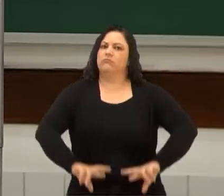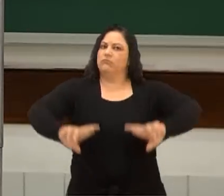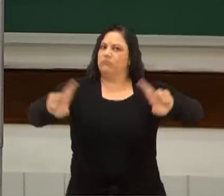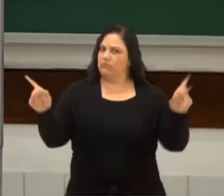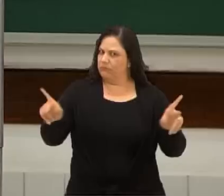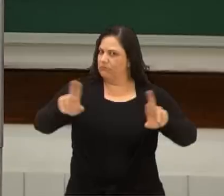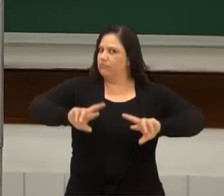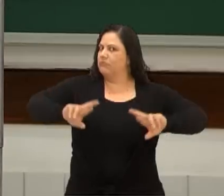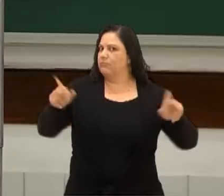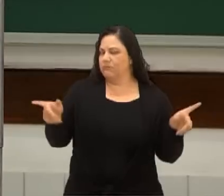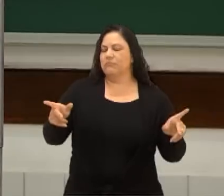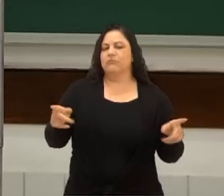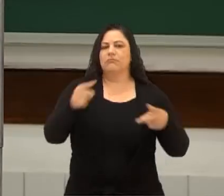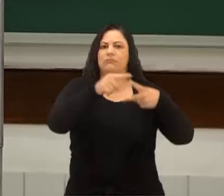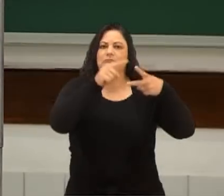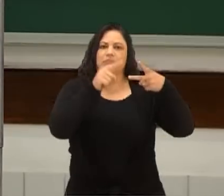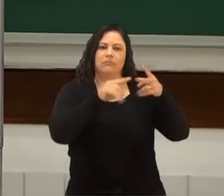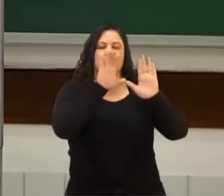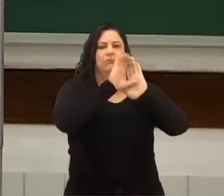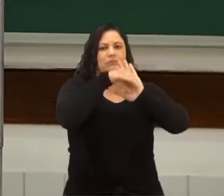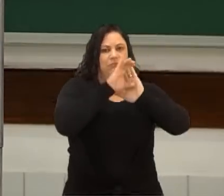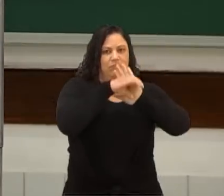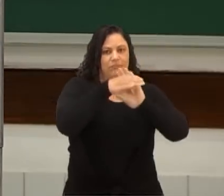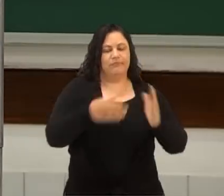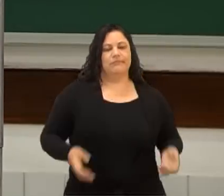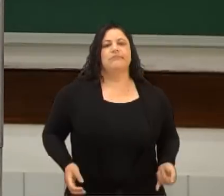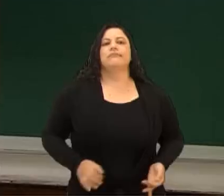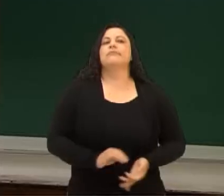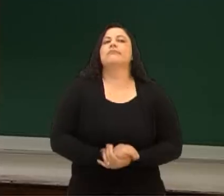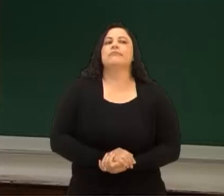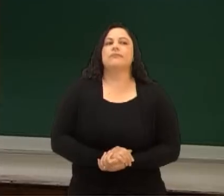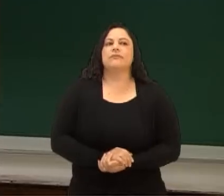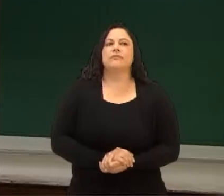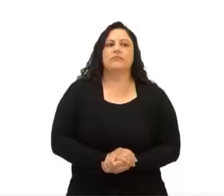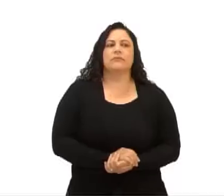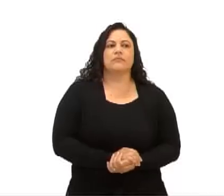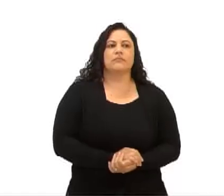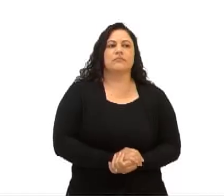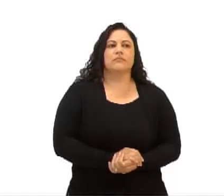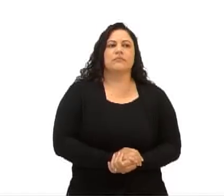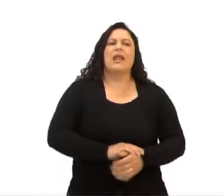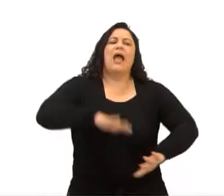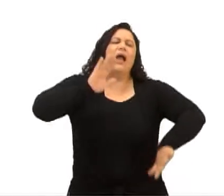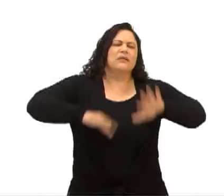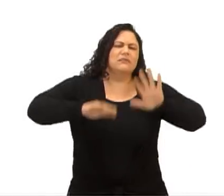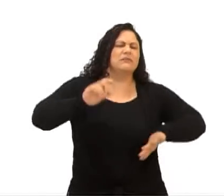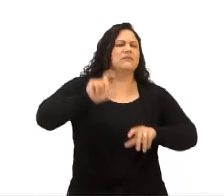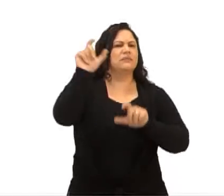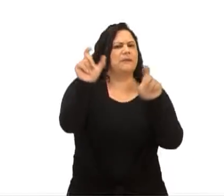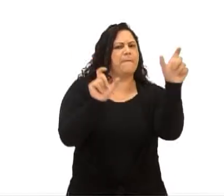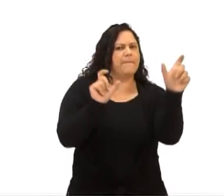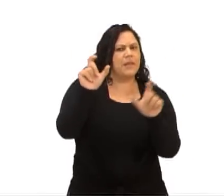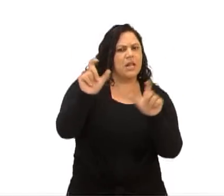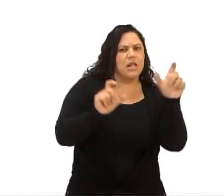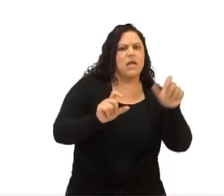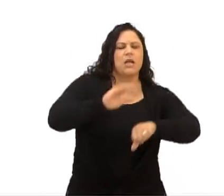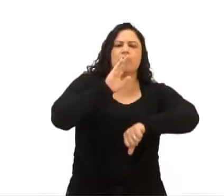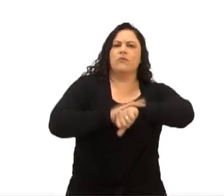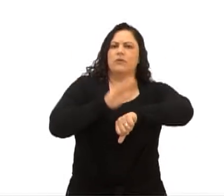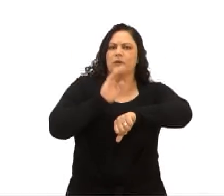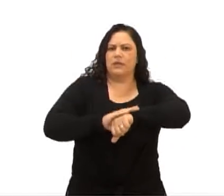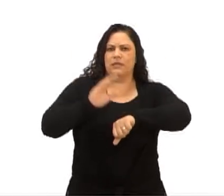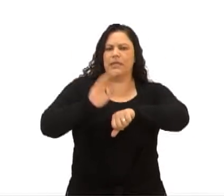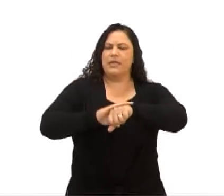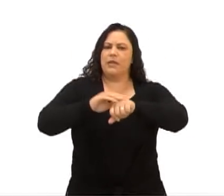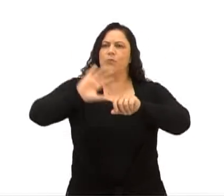ver a diferença entre esses dois conceitos agora. Então vamos lá. Ó. Muitas vezes as palavras tempo e clima são usados